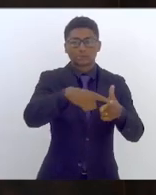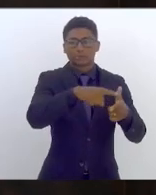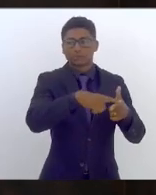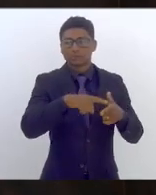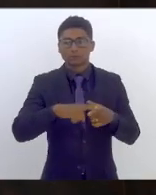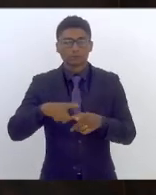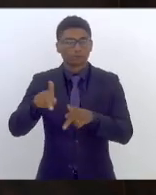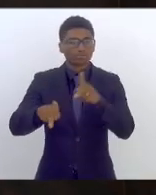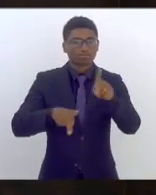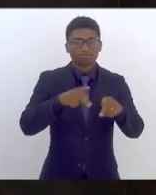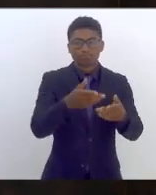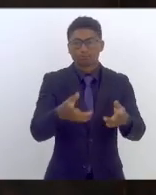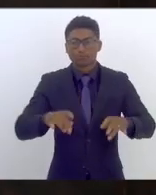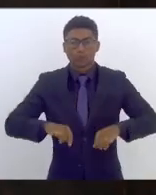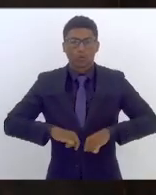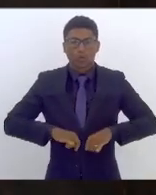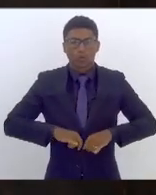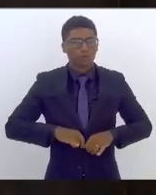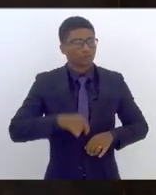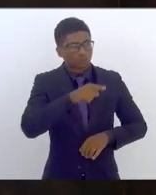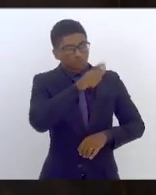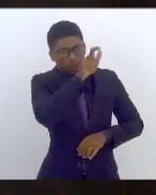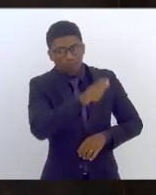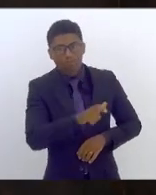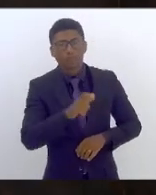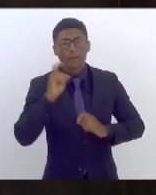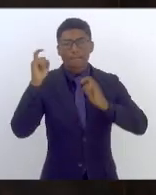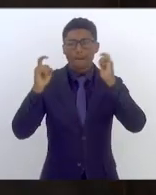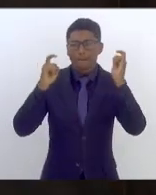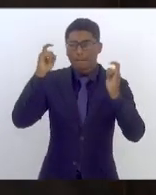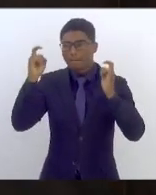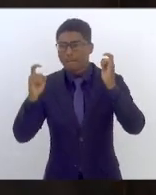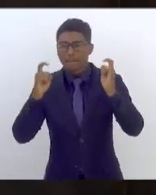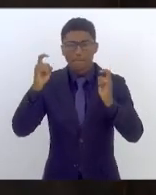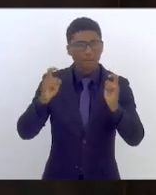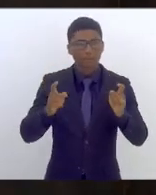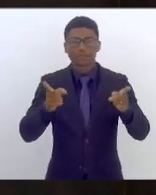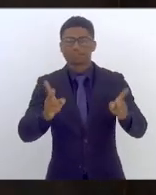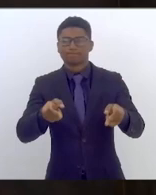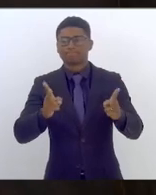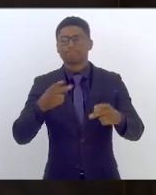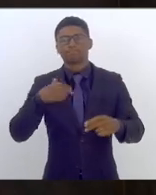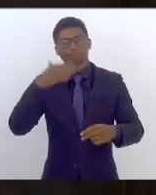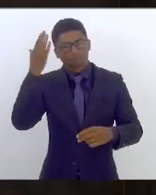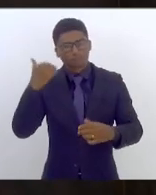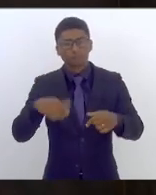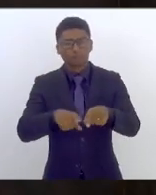desse estado Eu sei eu sei o quanto vossa excelência